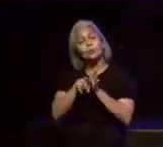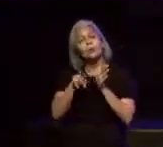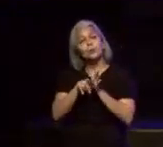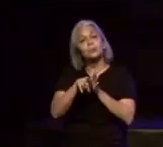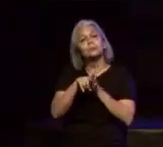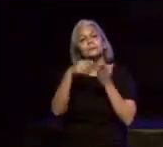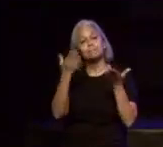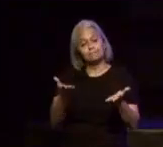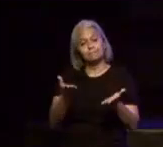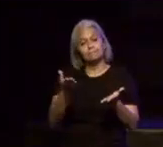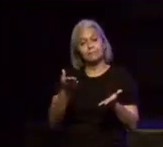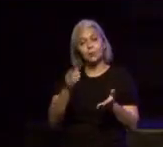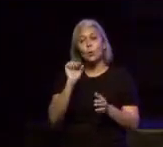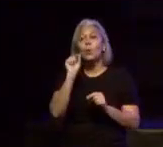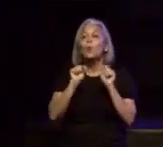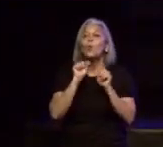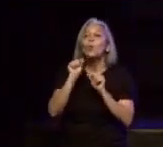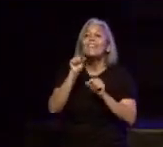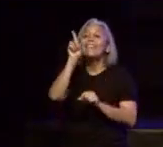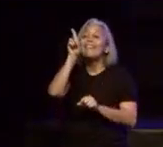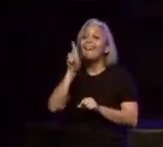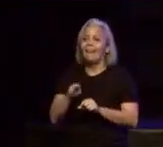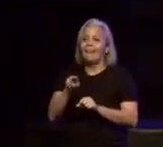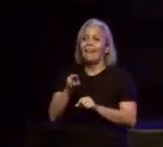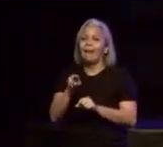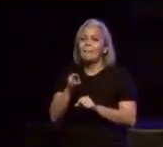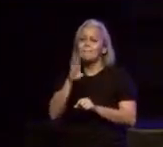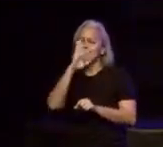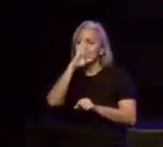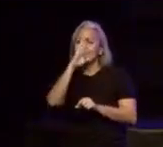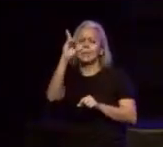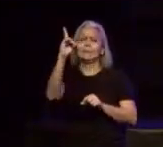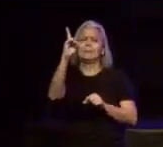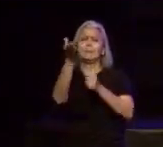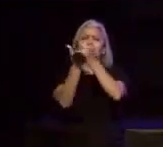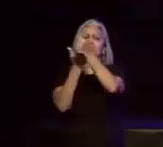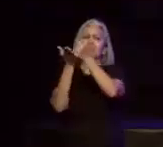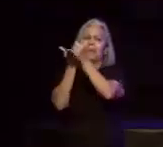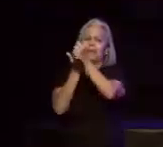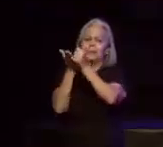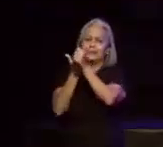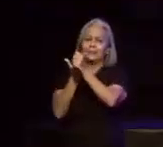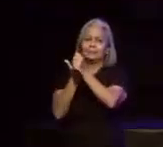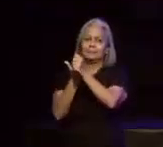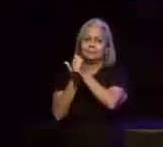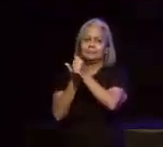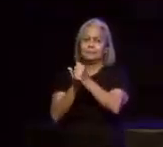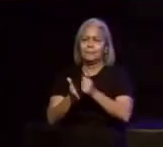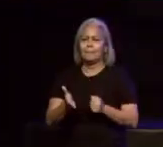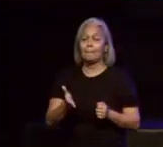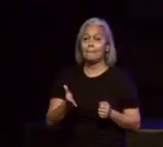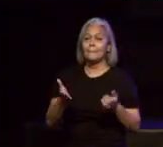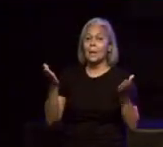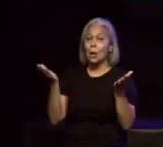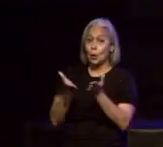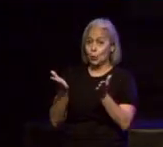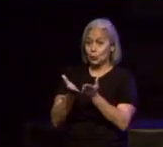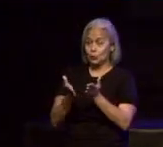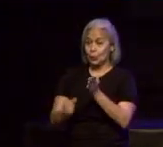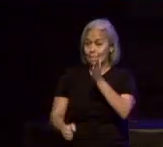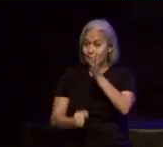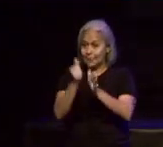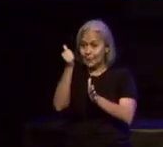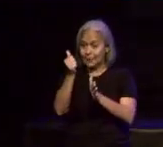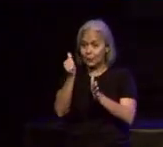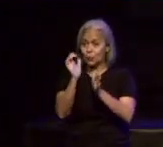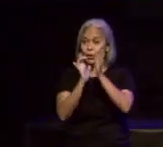agora a gente, na nossa lista, a gente declarou, né, 5 coisas. Hoje a gente vai para a sexta. Primeira de todas, Jesus é o Filho de